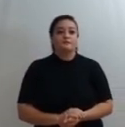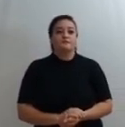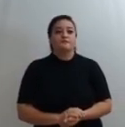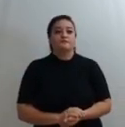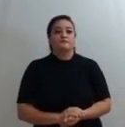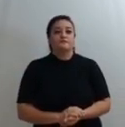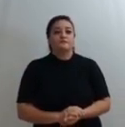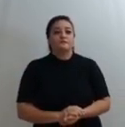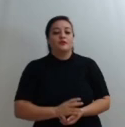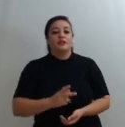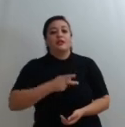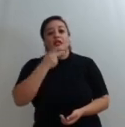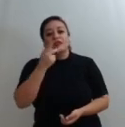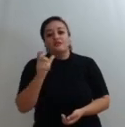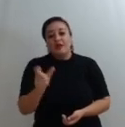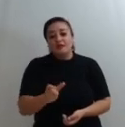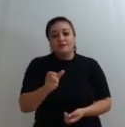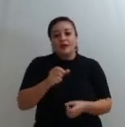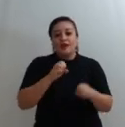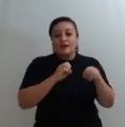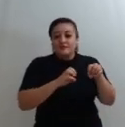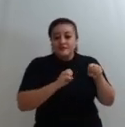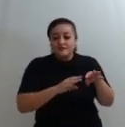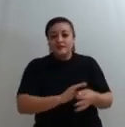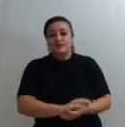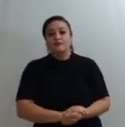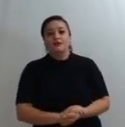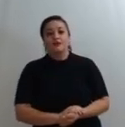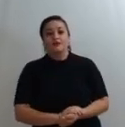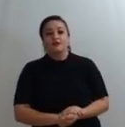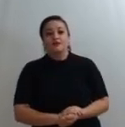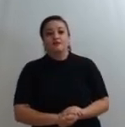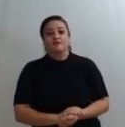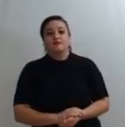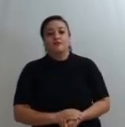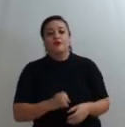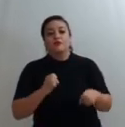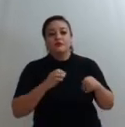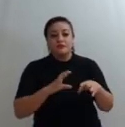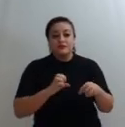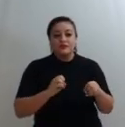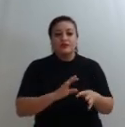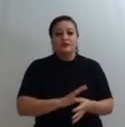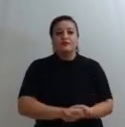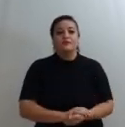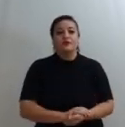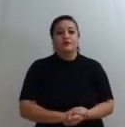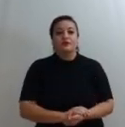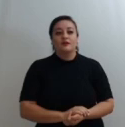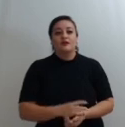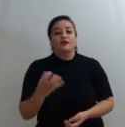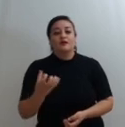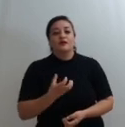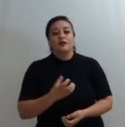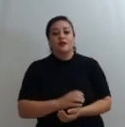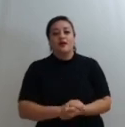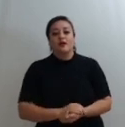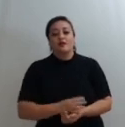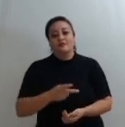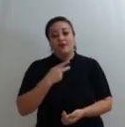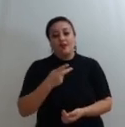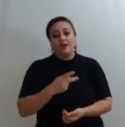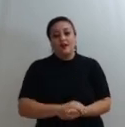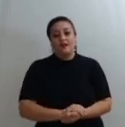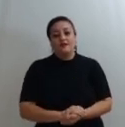em palavras e ensinamentos, cujo ensinamento me chama, prefiro chamar como doutrina, e que